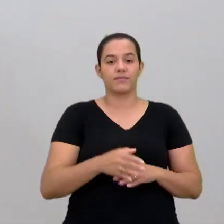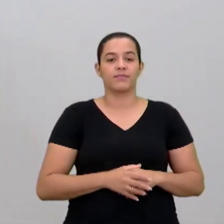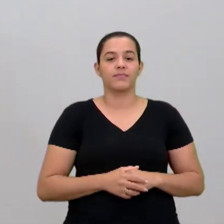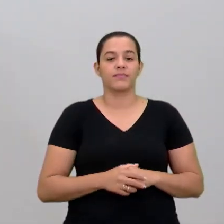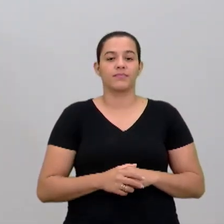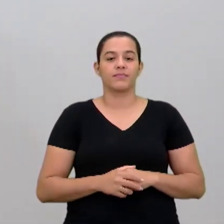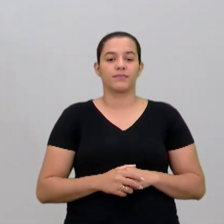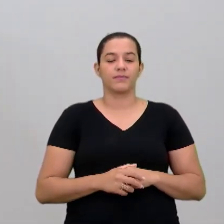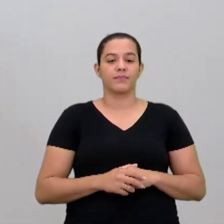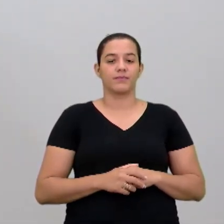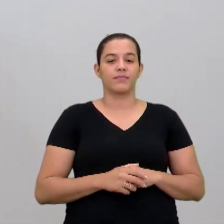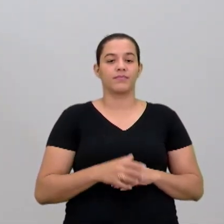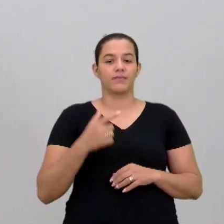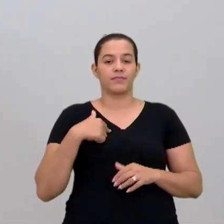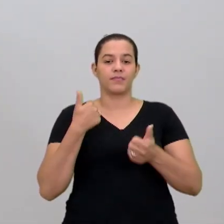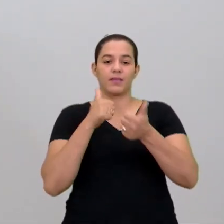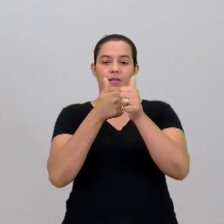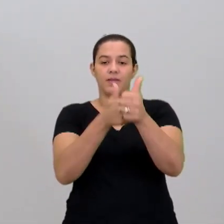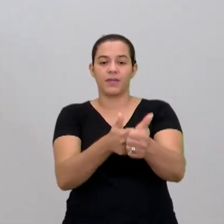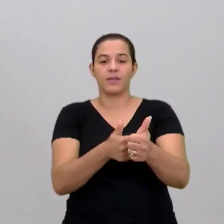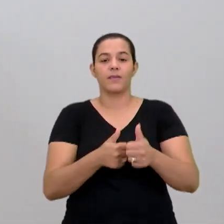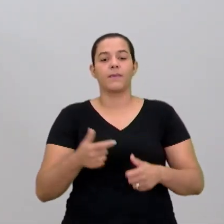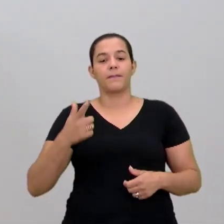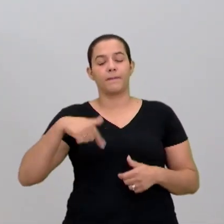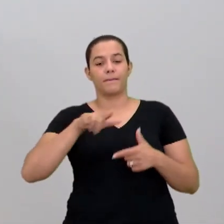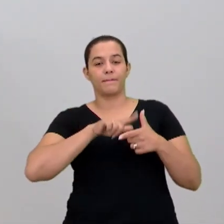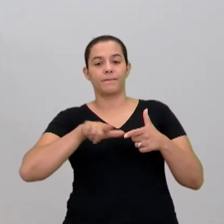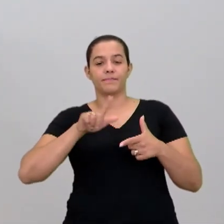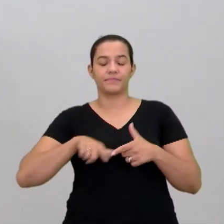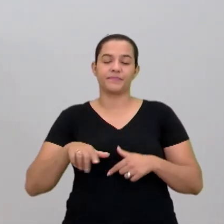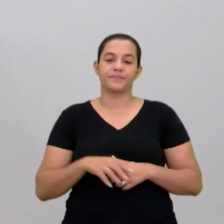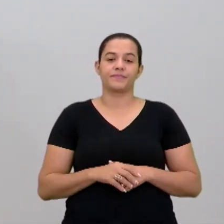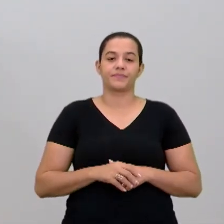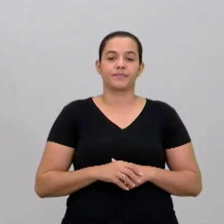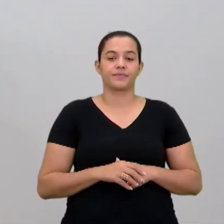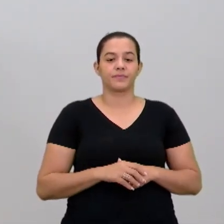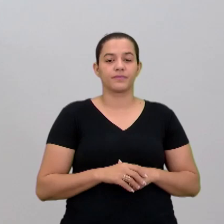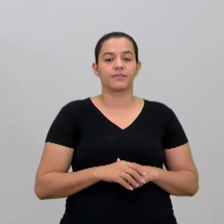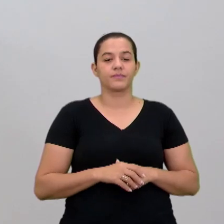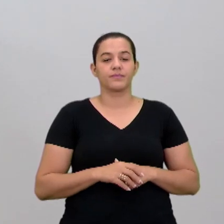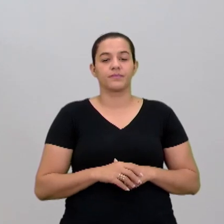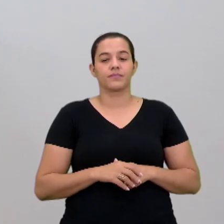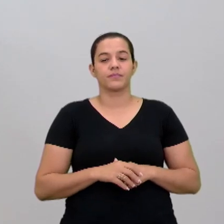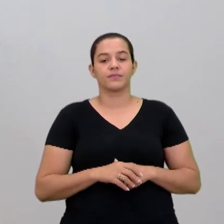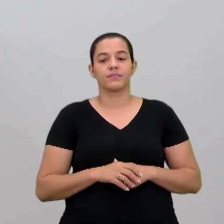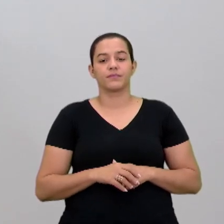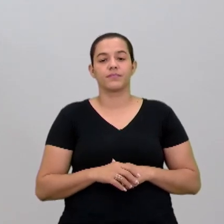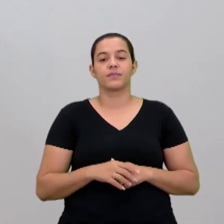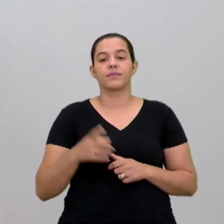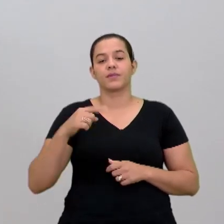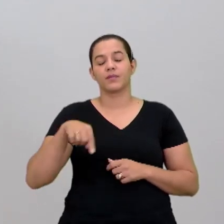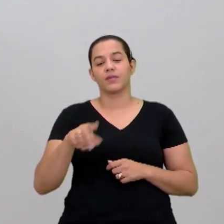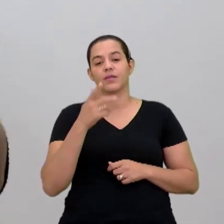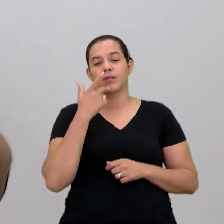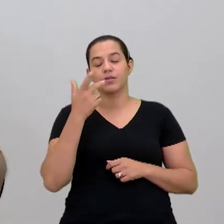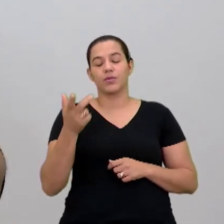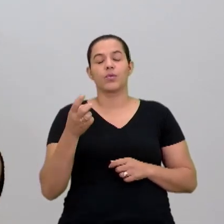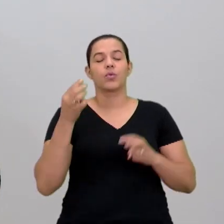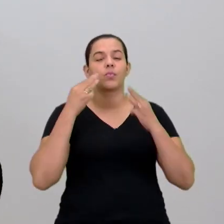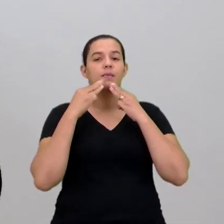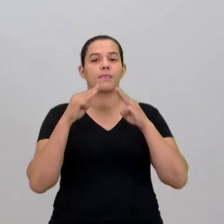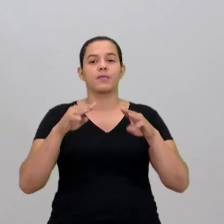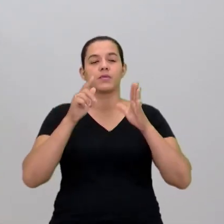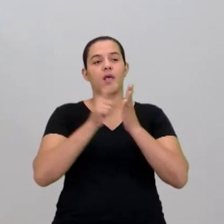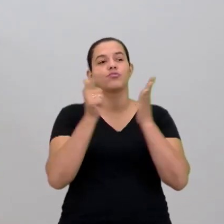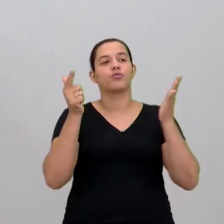bem. Não, mas ele te acompanha, não tem problema. Não. Olha só. Então, ao falar do Paralímpico, quando a imprensa cobra, está mostrando o